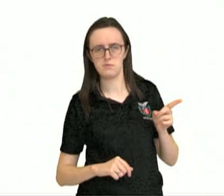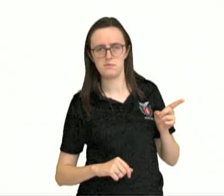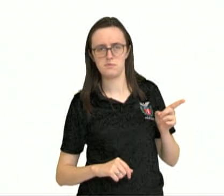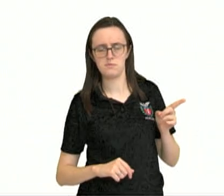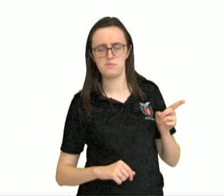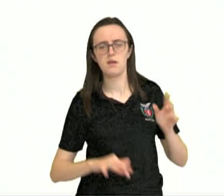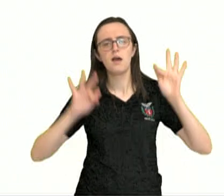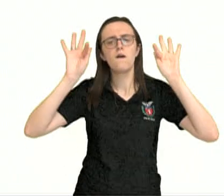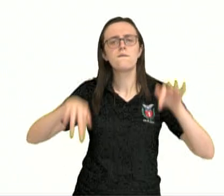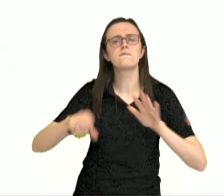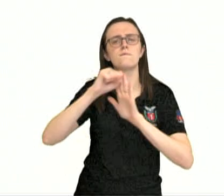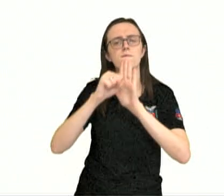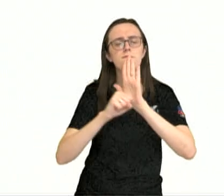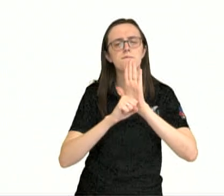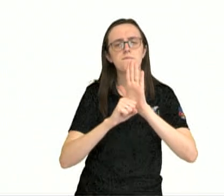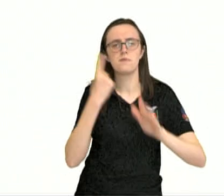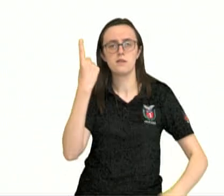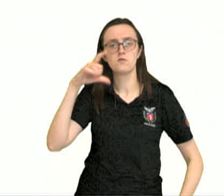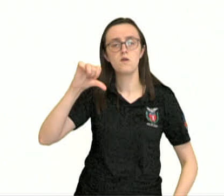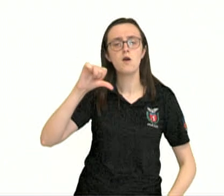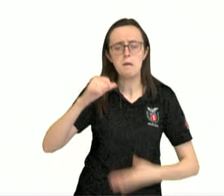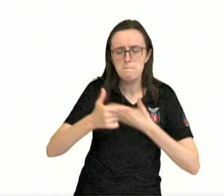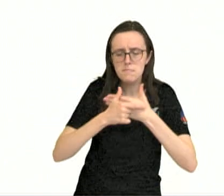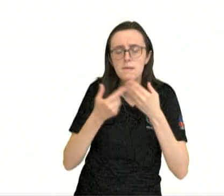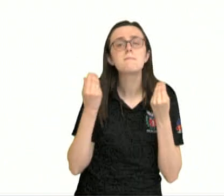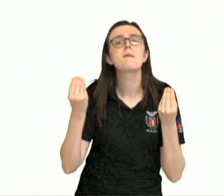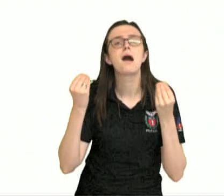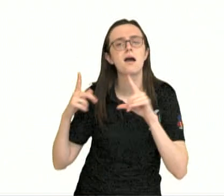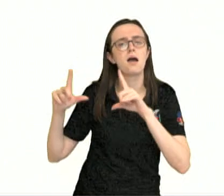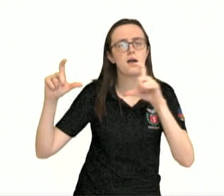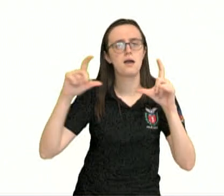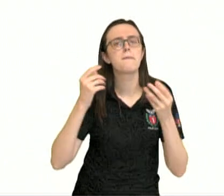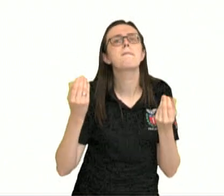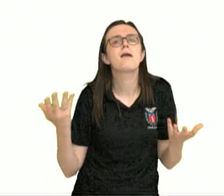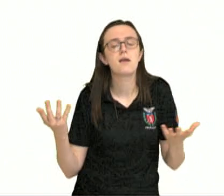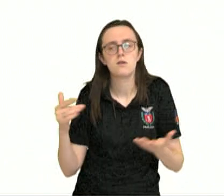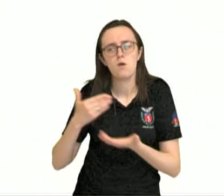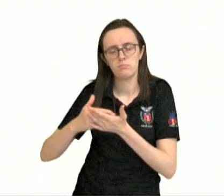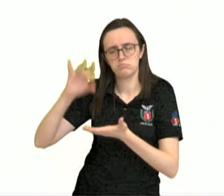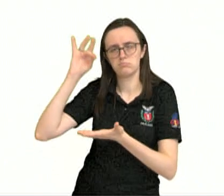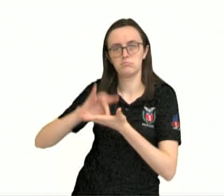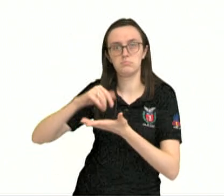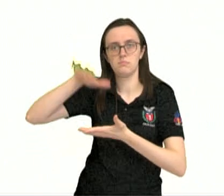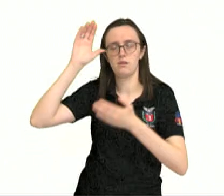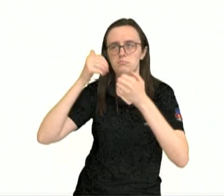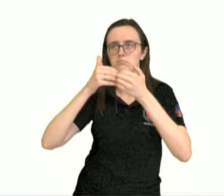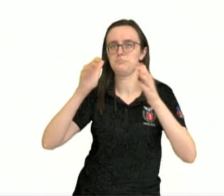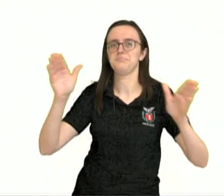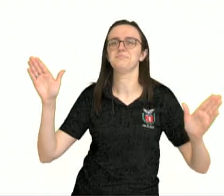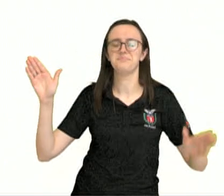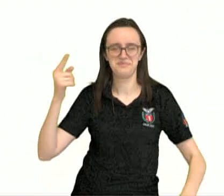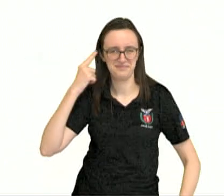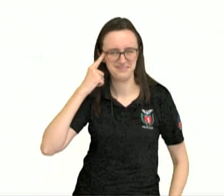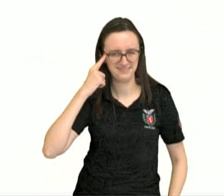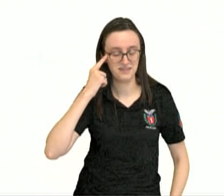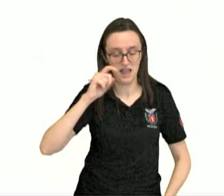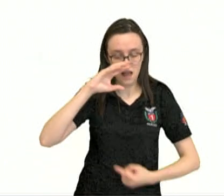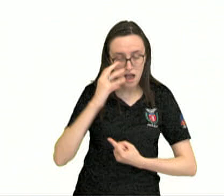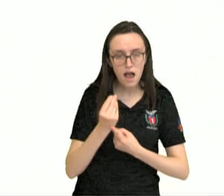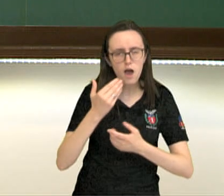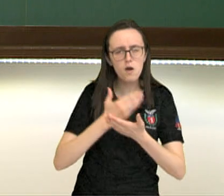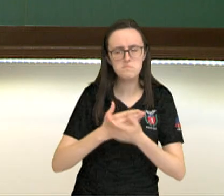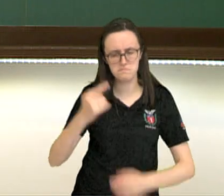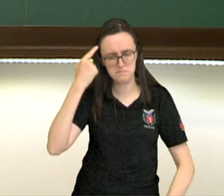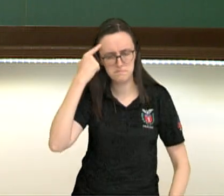no final do século 19 o papel da fotografia começa a ganhar uma legitimidade mais Ampla então aqui os artistas